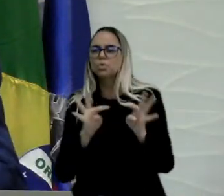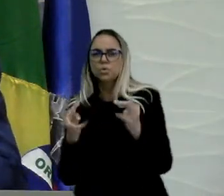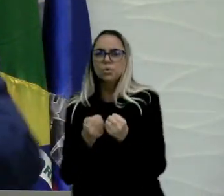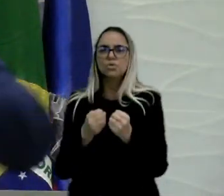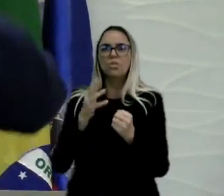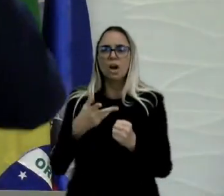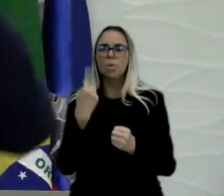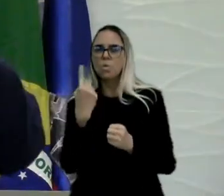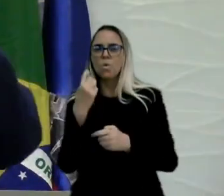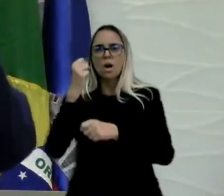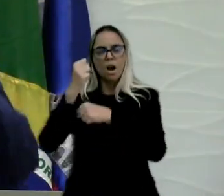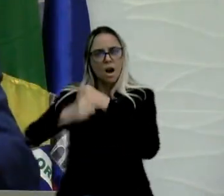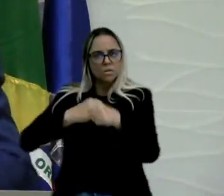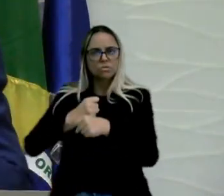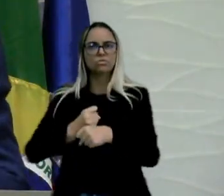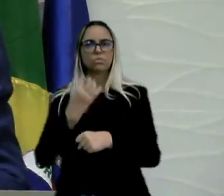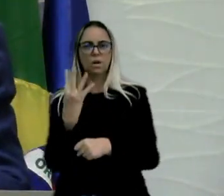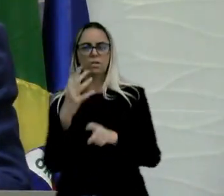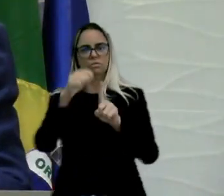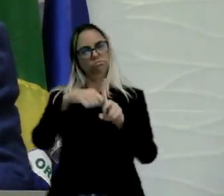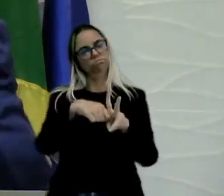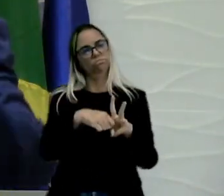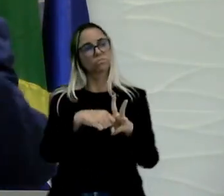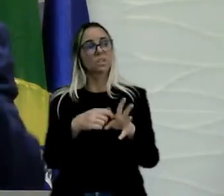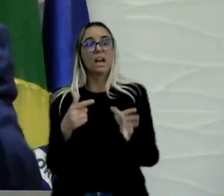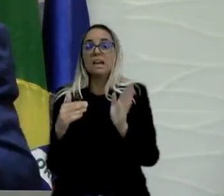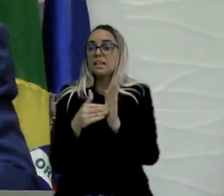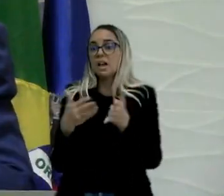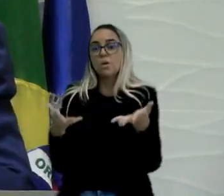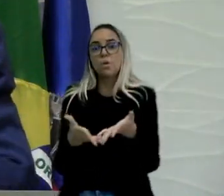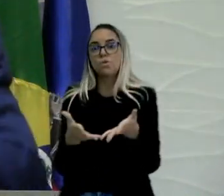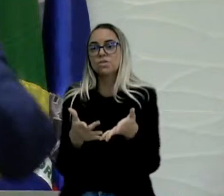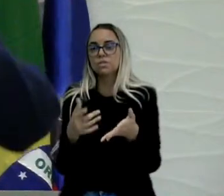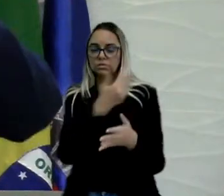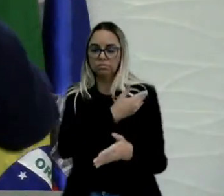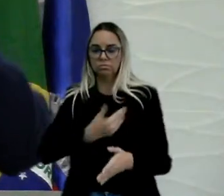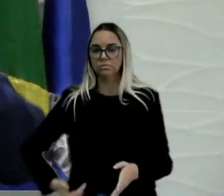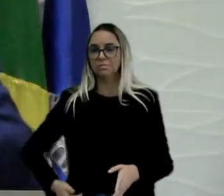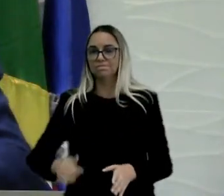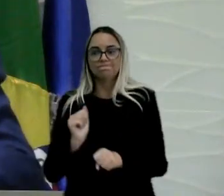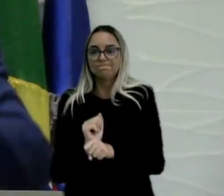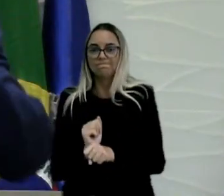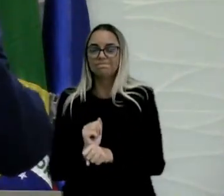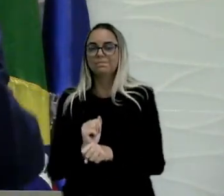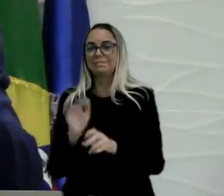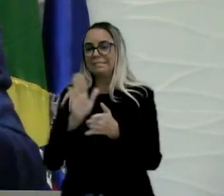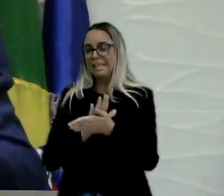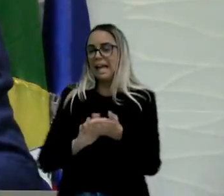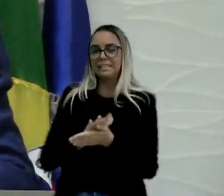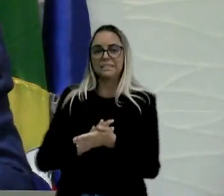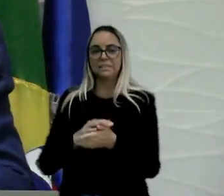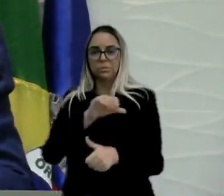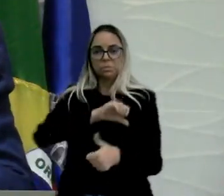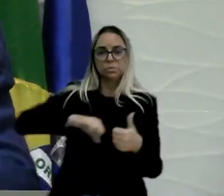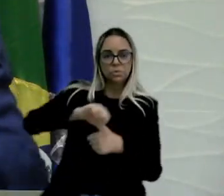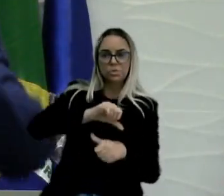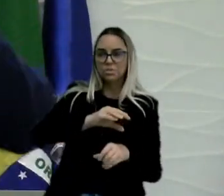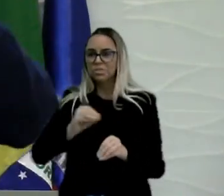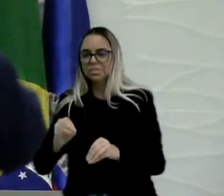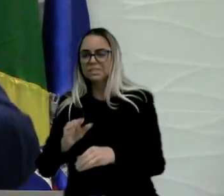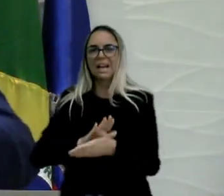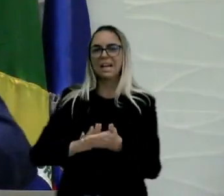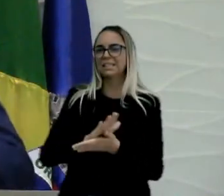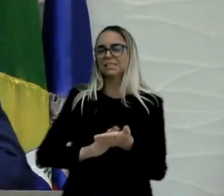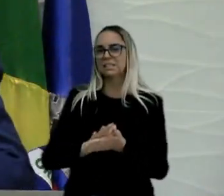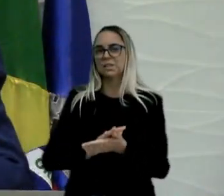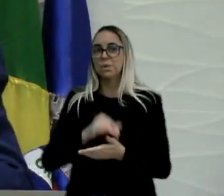meses e até agora a Governadora não saiu do lugar não mudou nada continua do mesmo jeito o